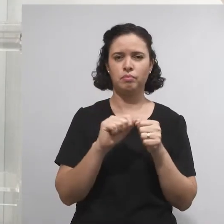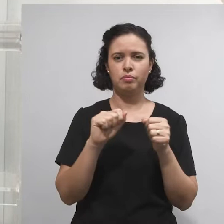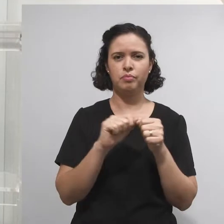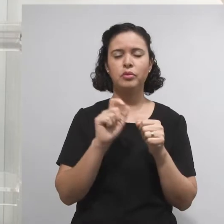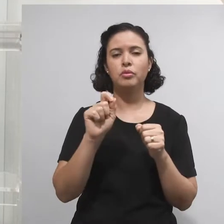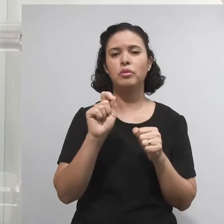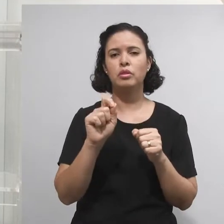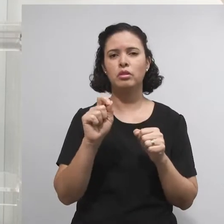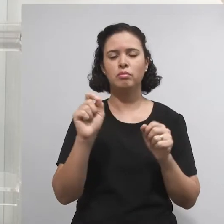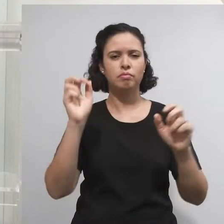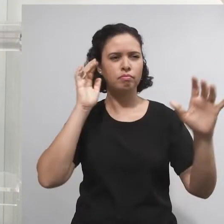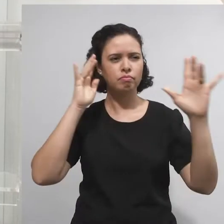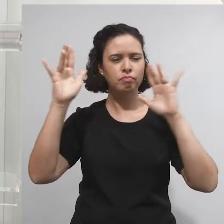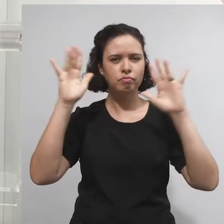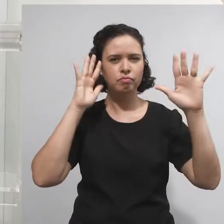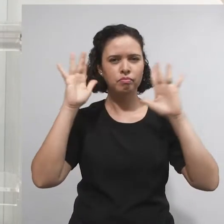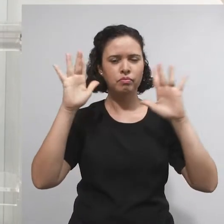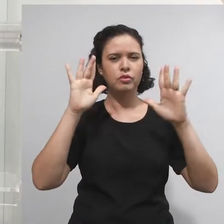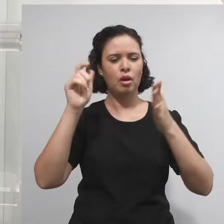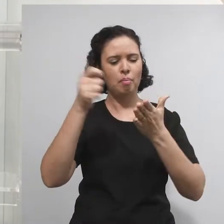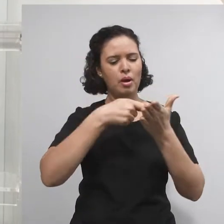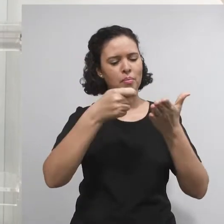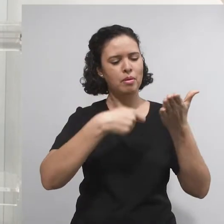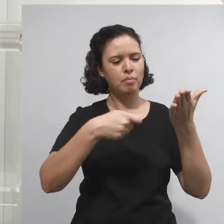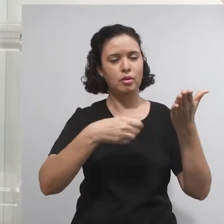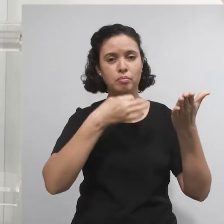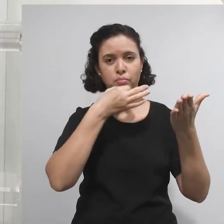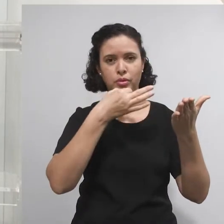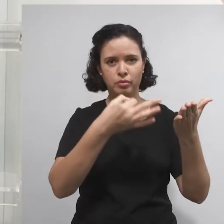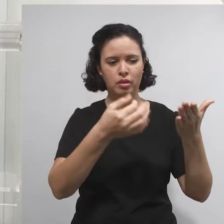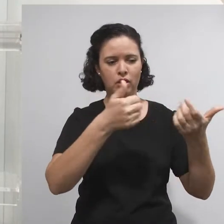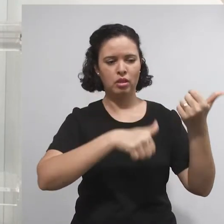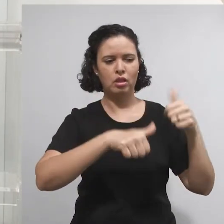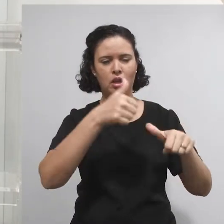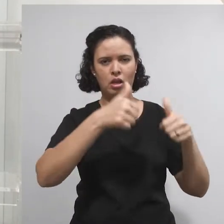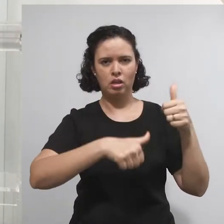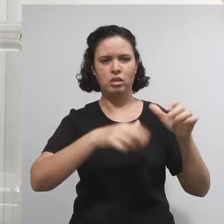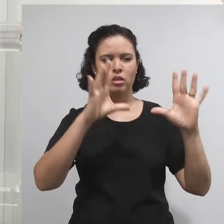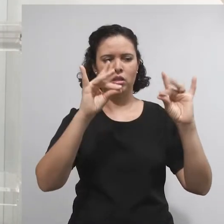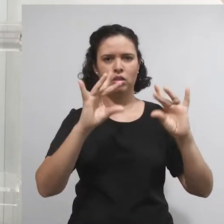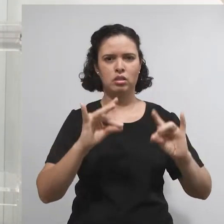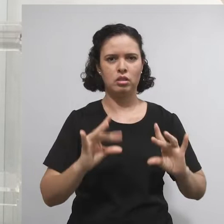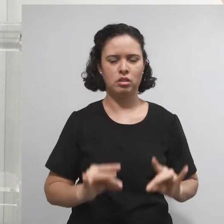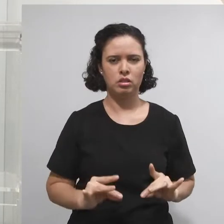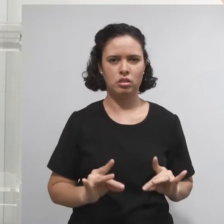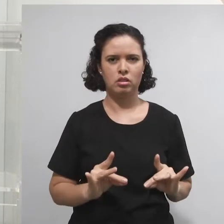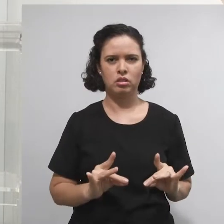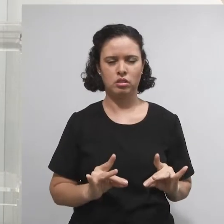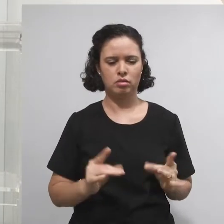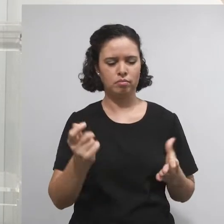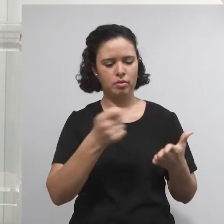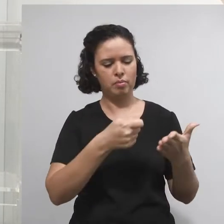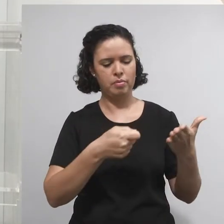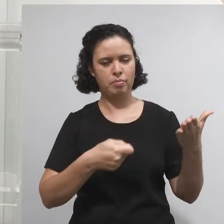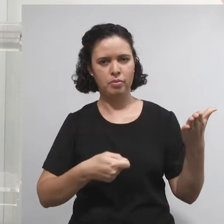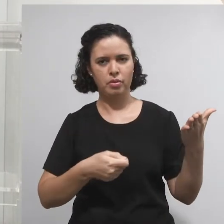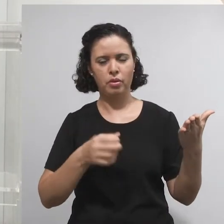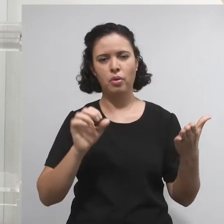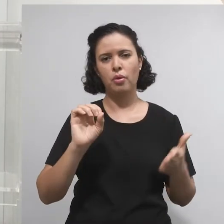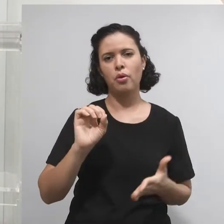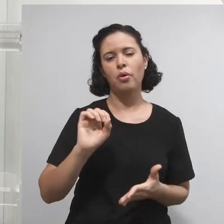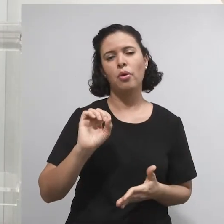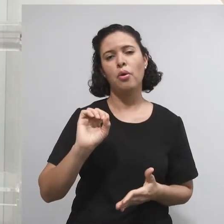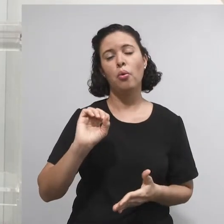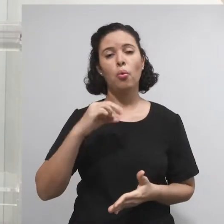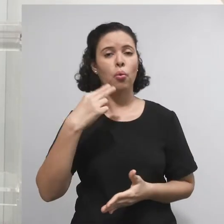por fazer uma reflexão crítica a partir de uma análise descritiva, análise dissertativa,